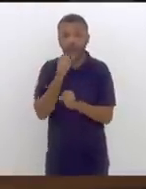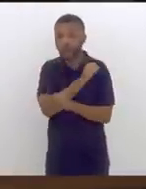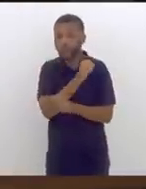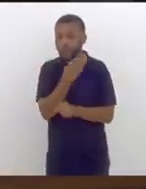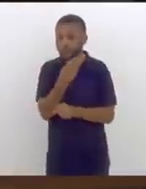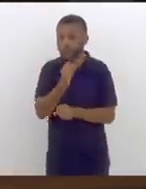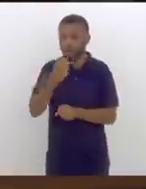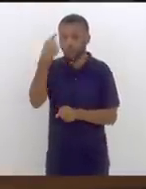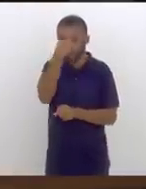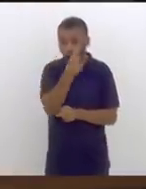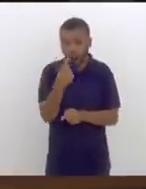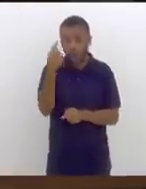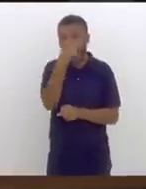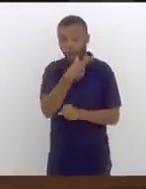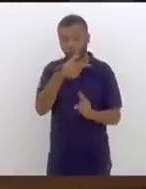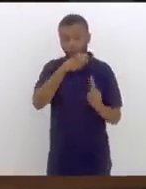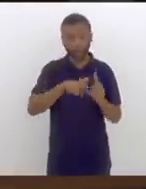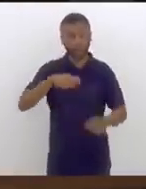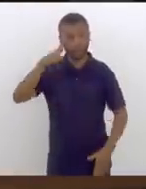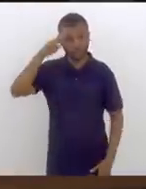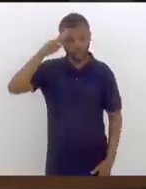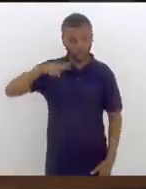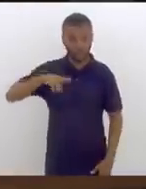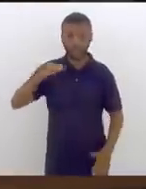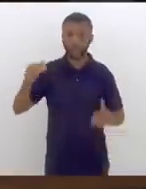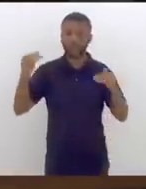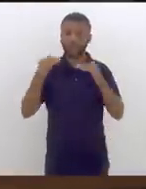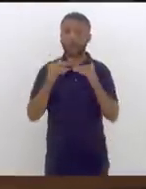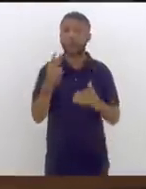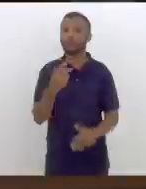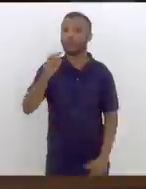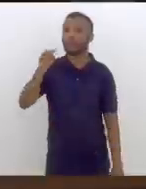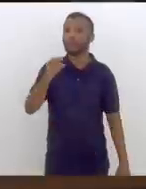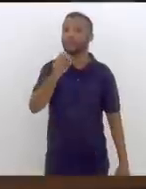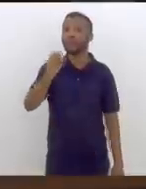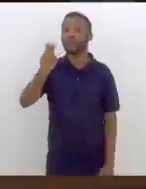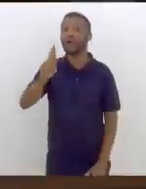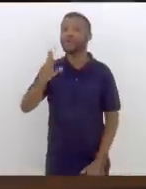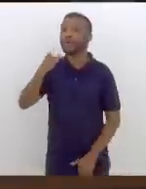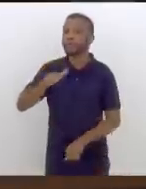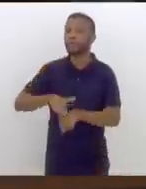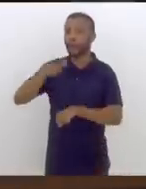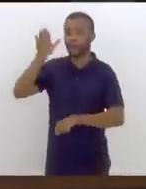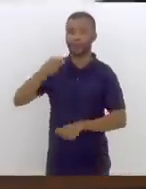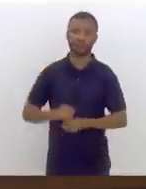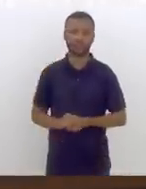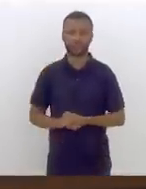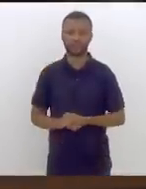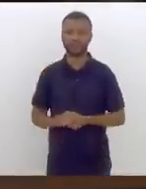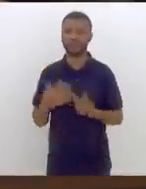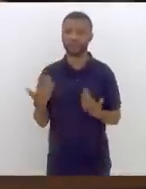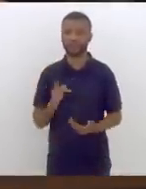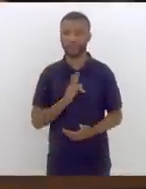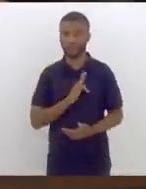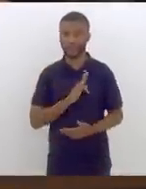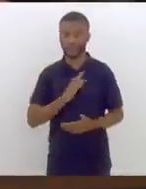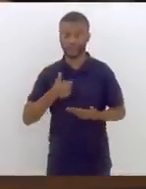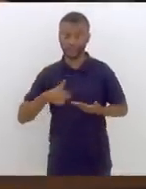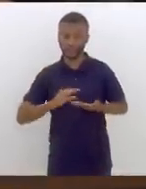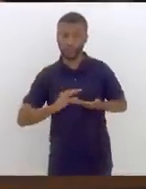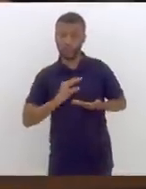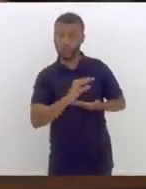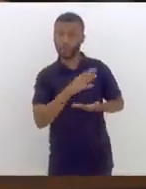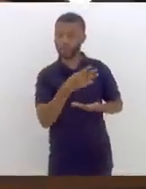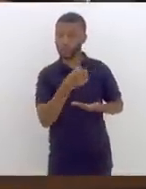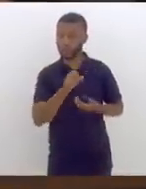48 horas aqui para um soldado equivale a mais de 2.500 então se a PM não paga 48